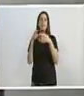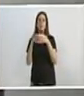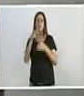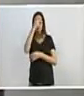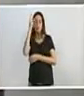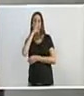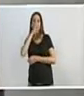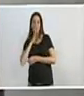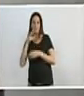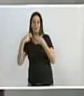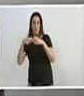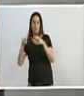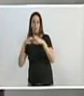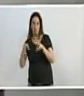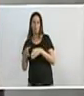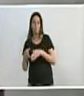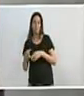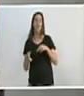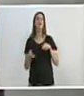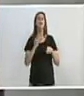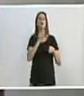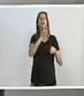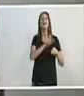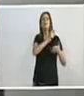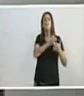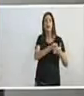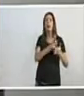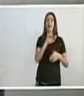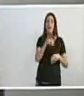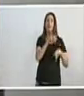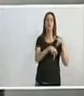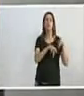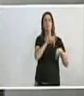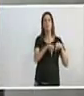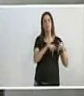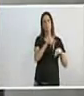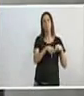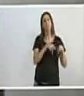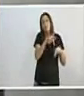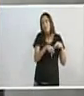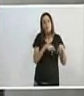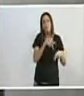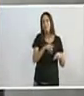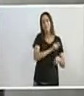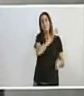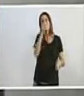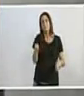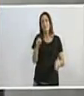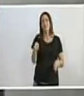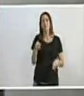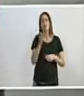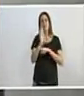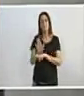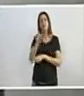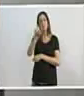coletivo, para quem merecidamente usufrutua dessa isenção, é o usuário do transporte coletivo.